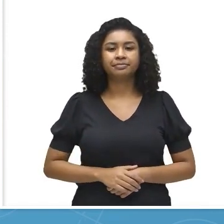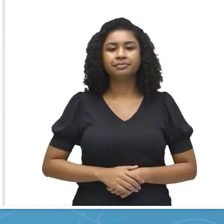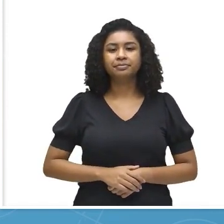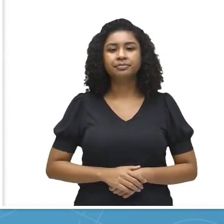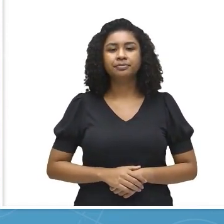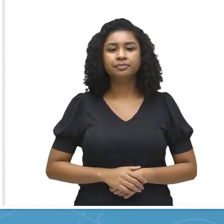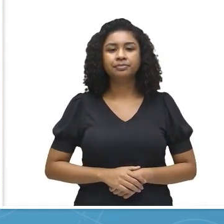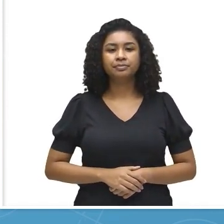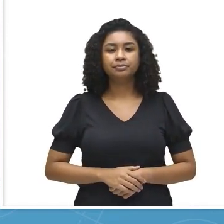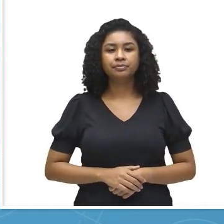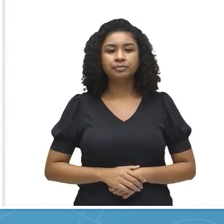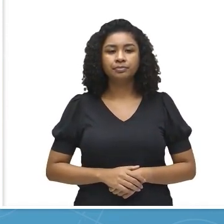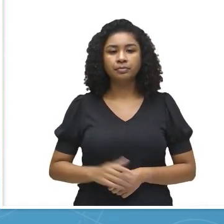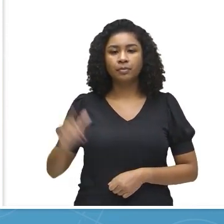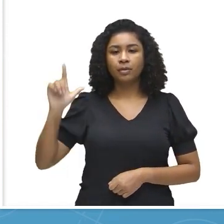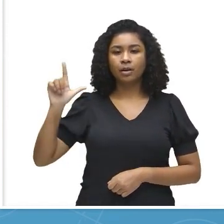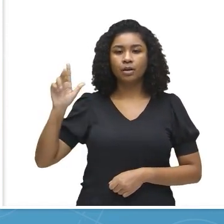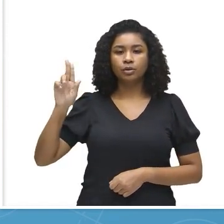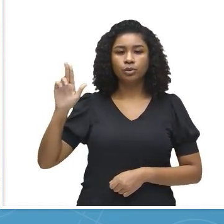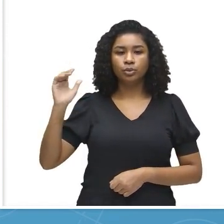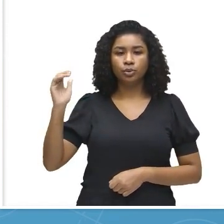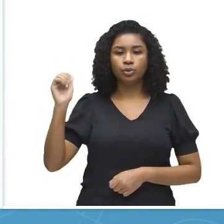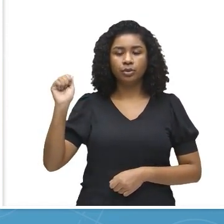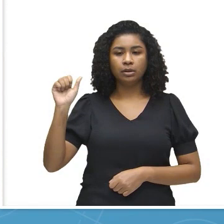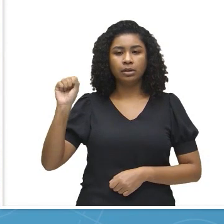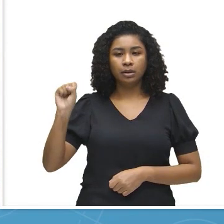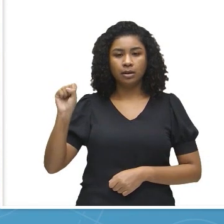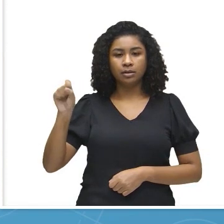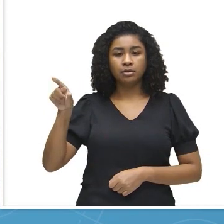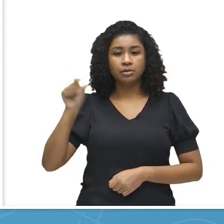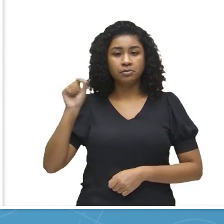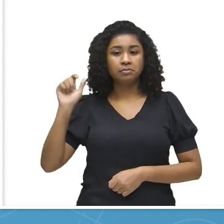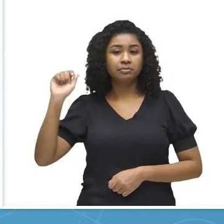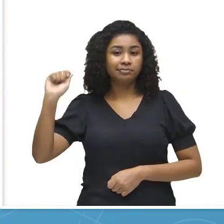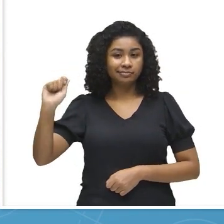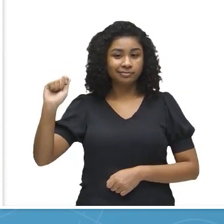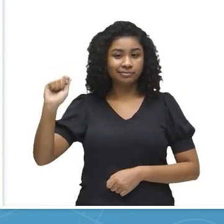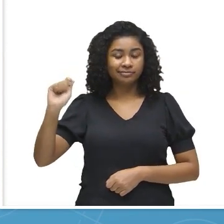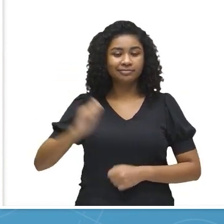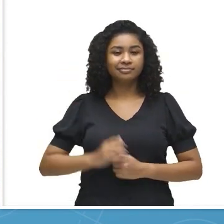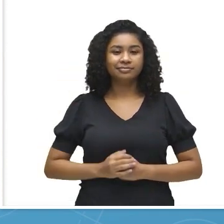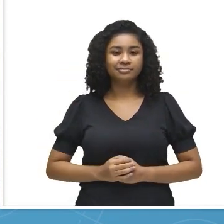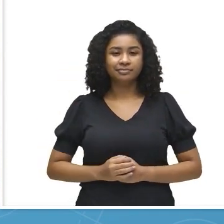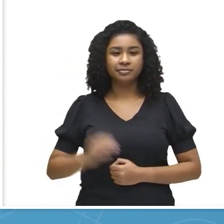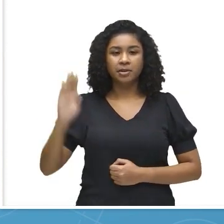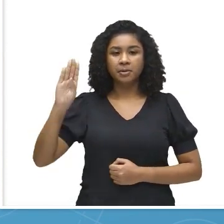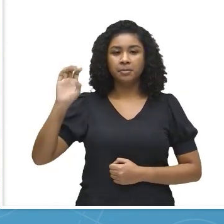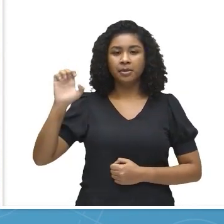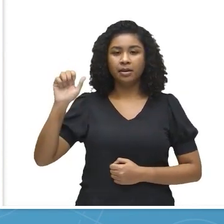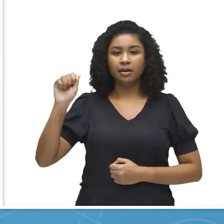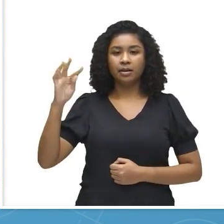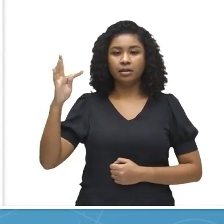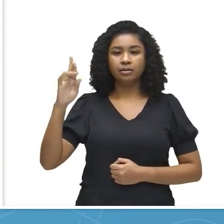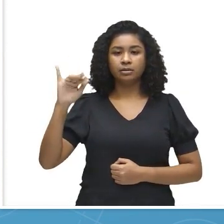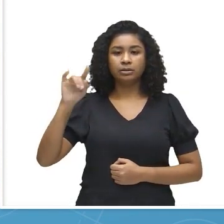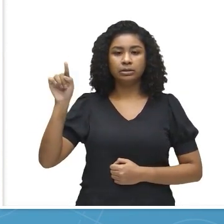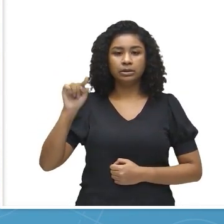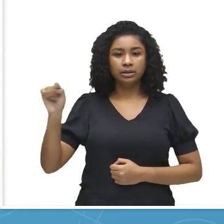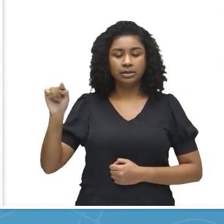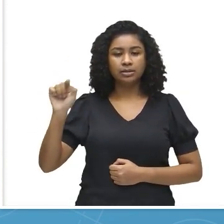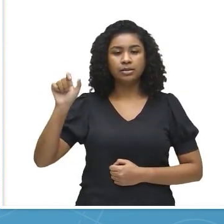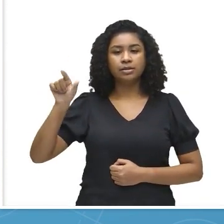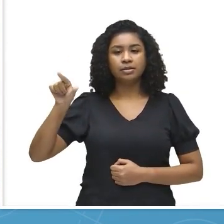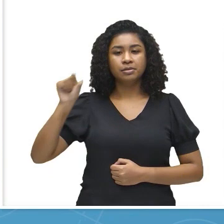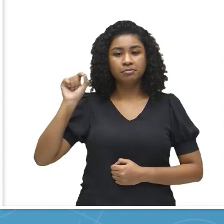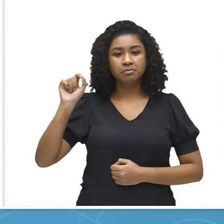aqui. O Lucas Henrique marcou para a gente a alternativa A, letra A. A Beatriz Monte também aqui está participando